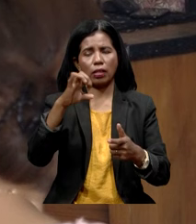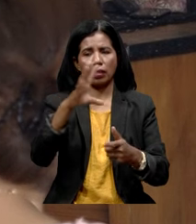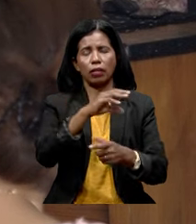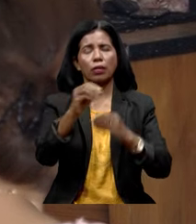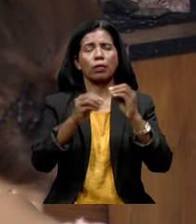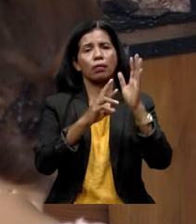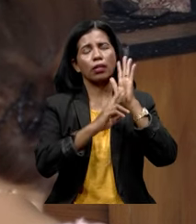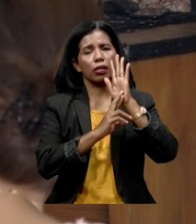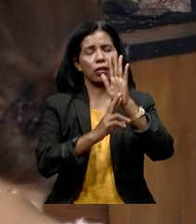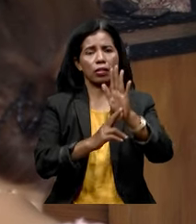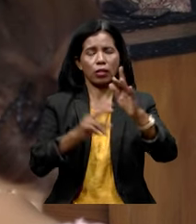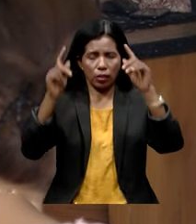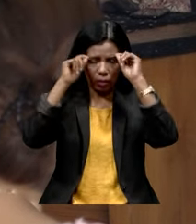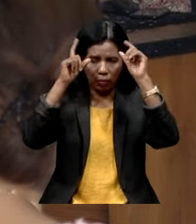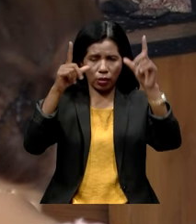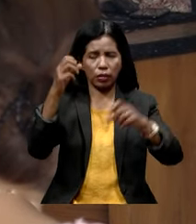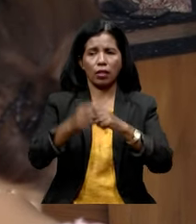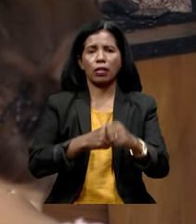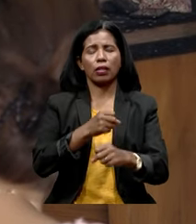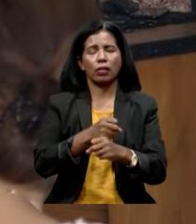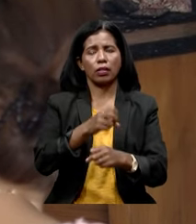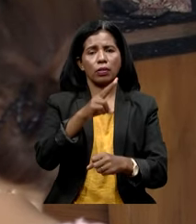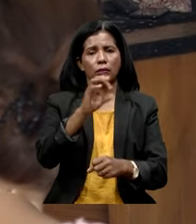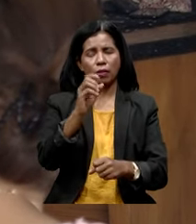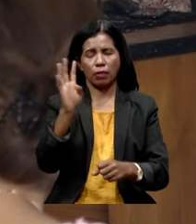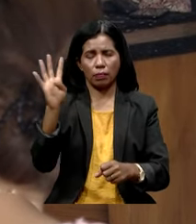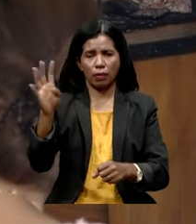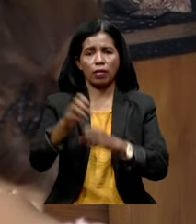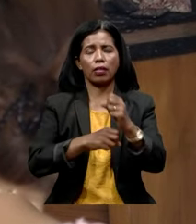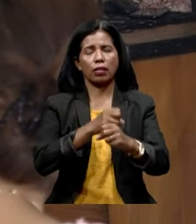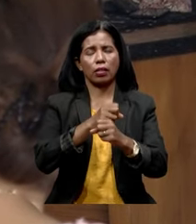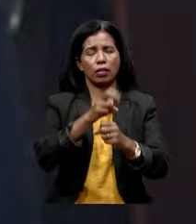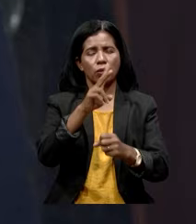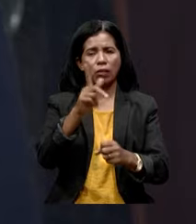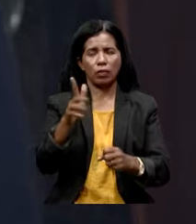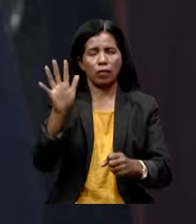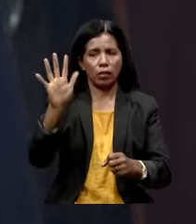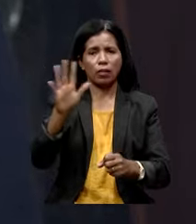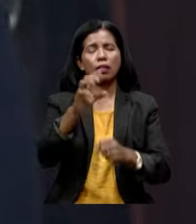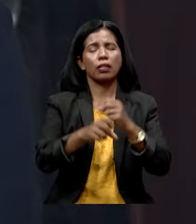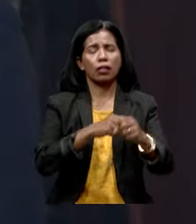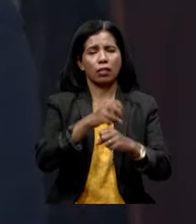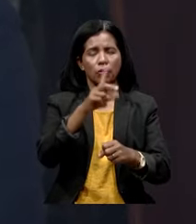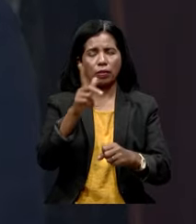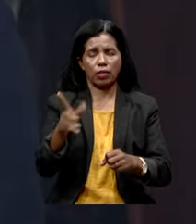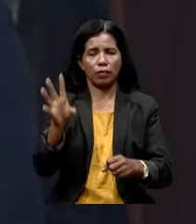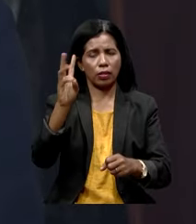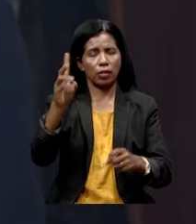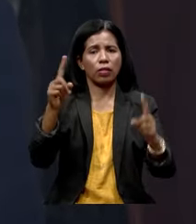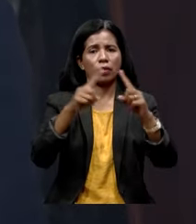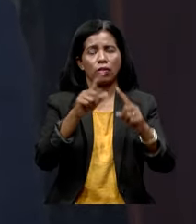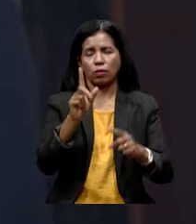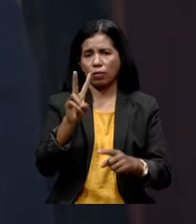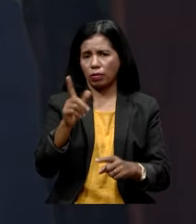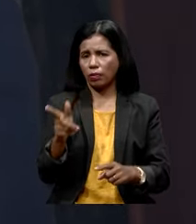relatório estatística Timor-Leste e Tinan Rihun Rua Hat, Tinan Rihun Rua Lima, no Tinan Rihun Rua Nen, to Tinan Rihun Rua Ronaldo